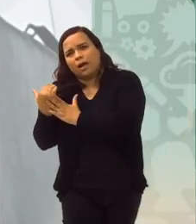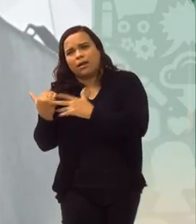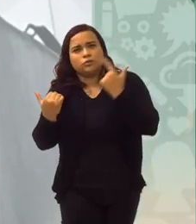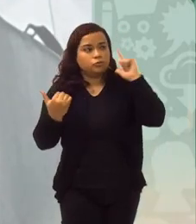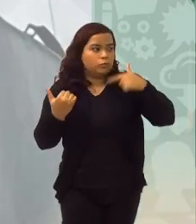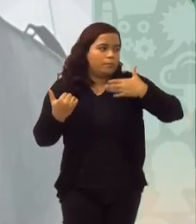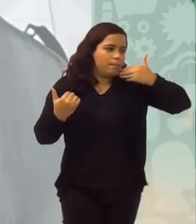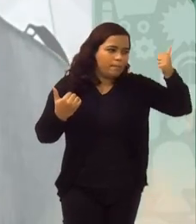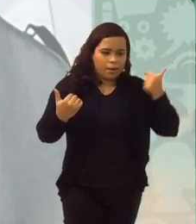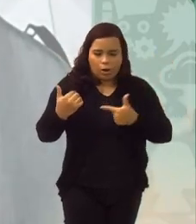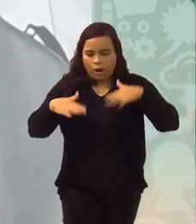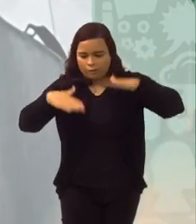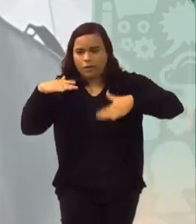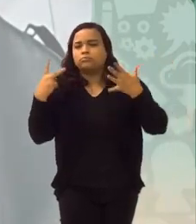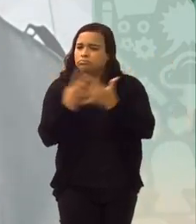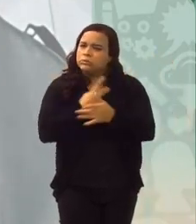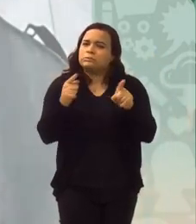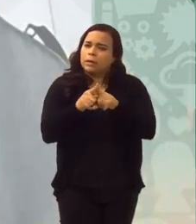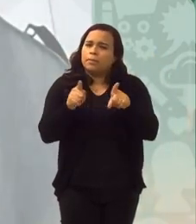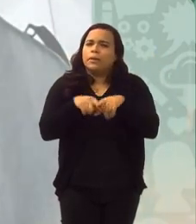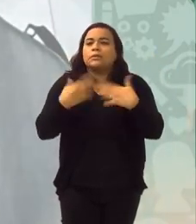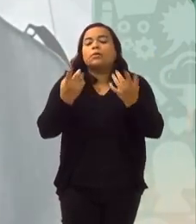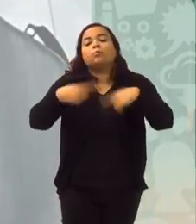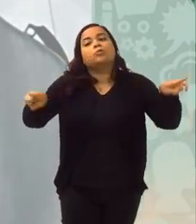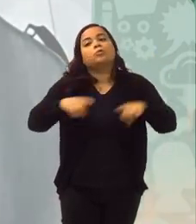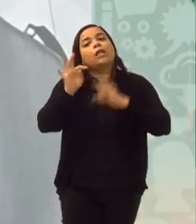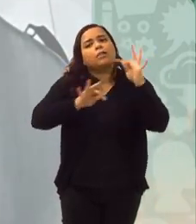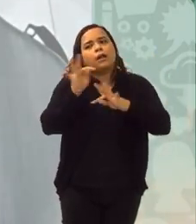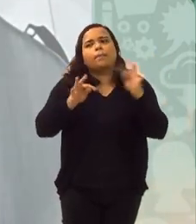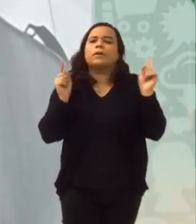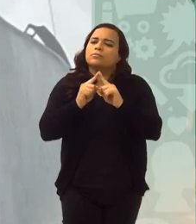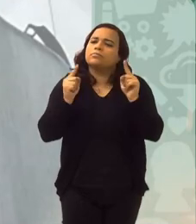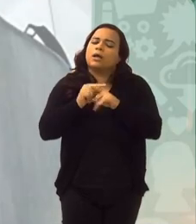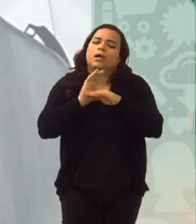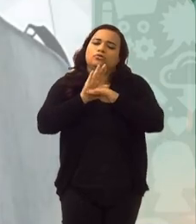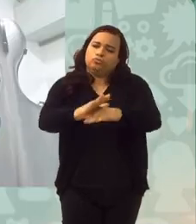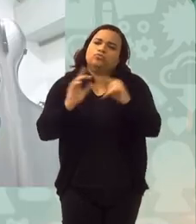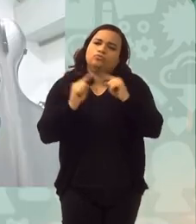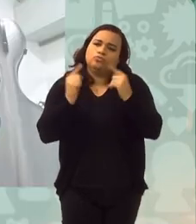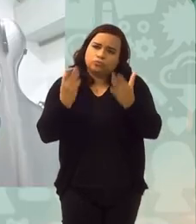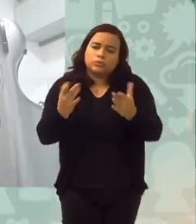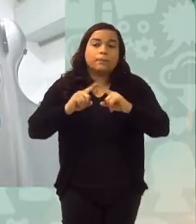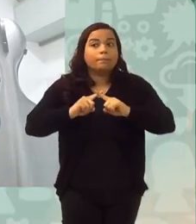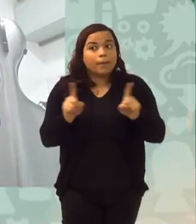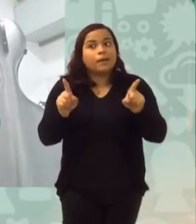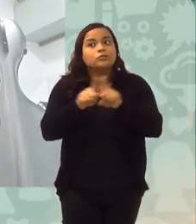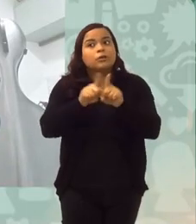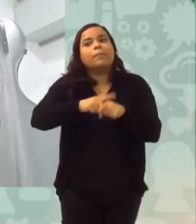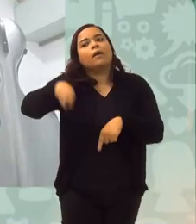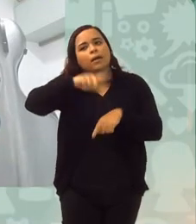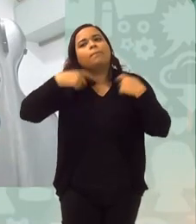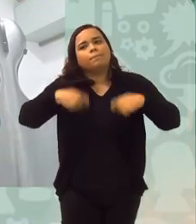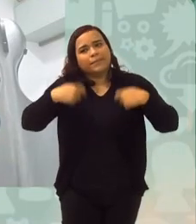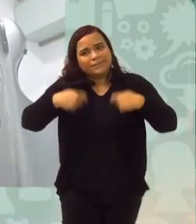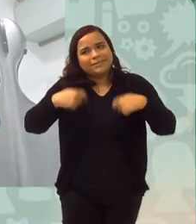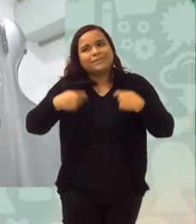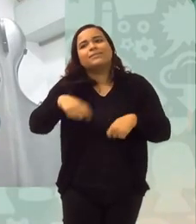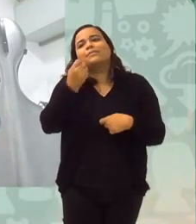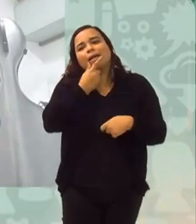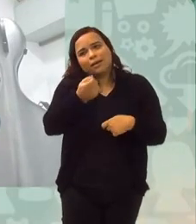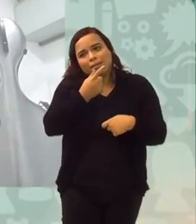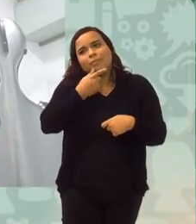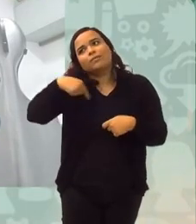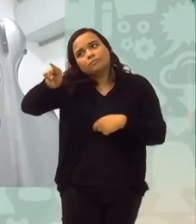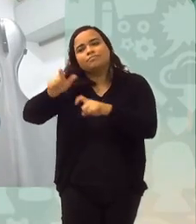que precisa ser trabalhado, o outro já é melhor. a musicoterapia, ela realmente ela é benéfica nesse sentido,